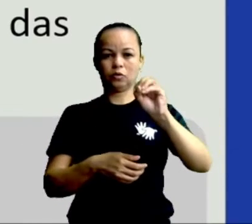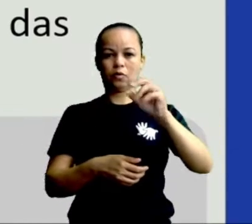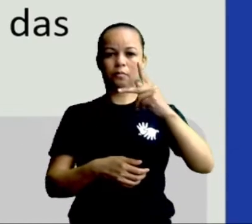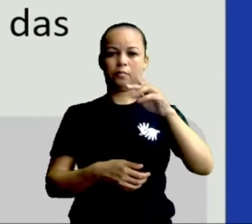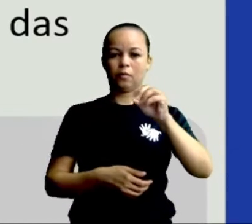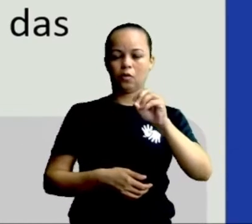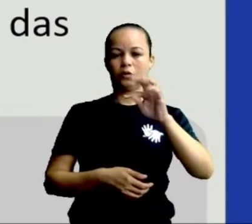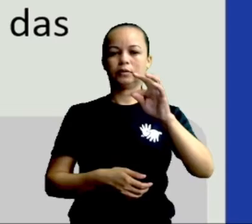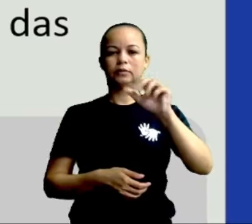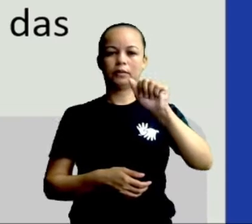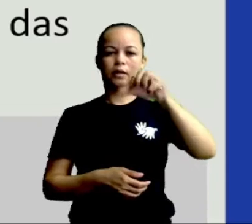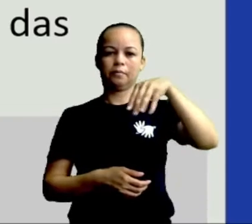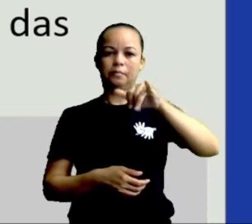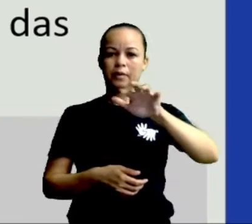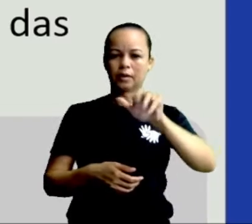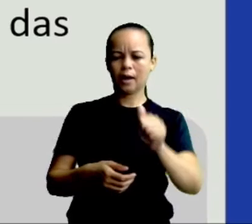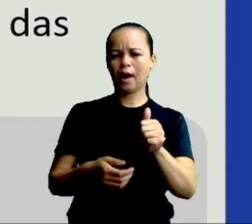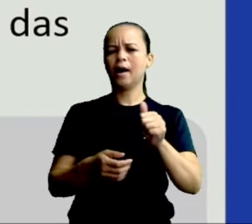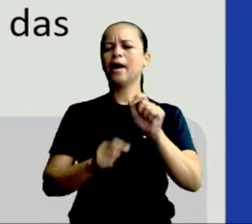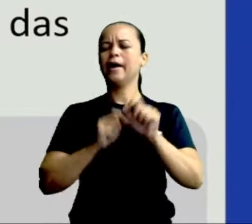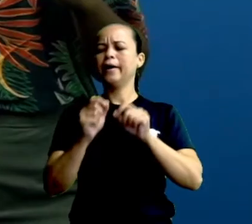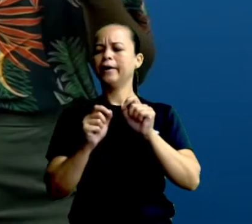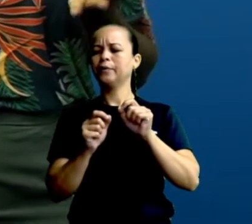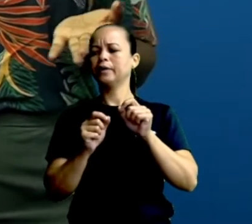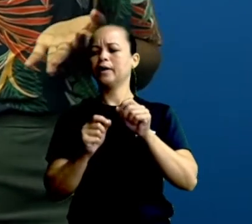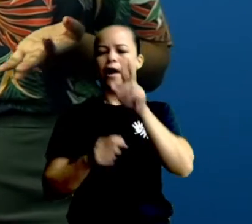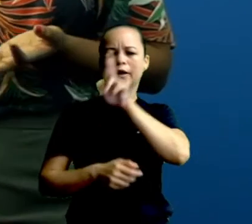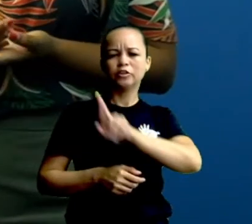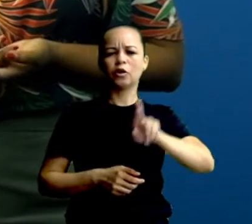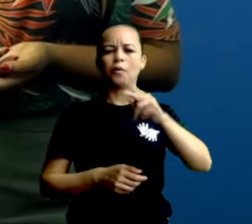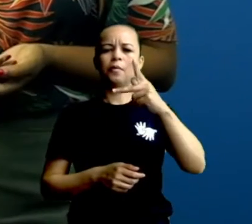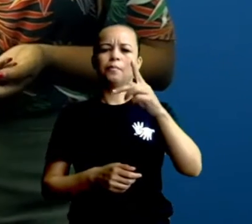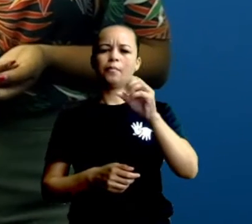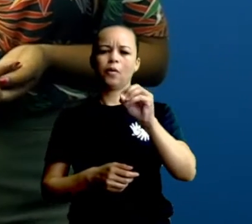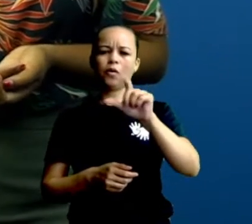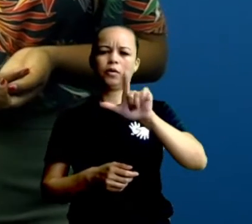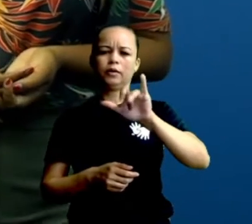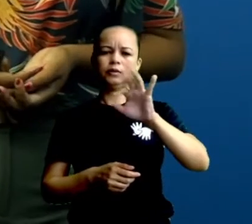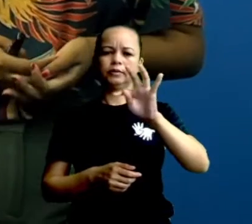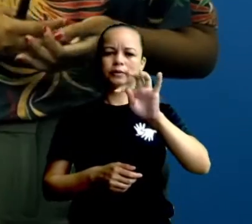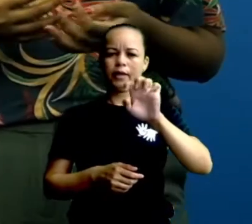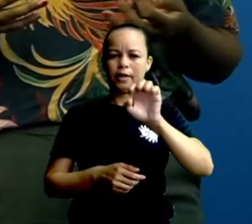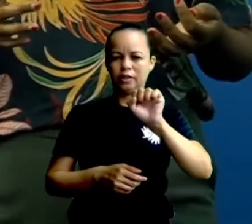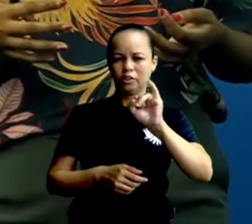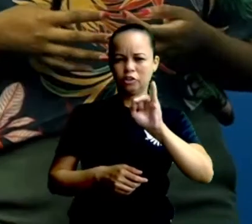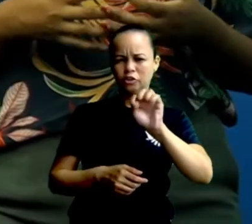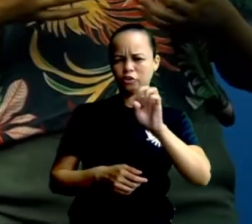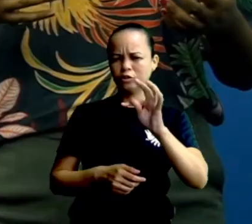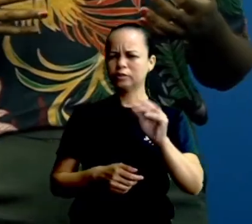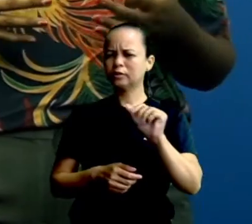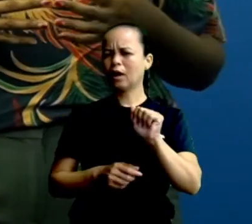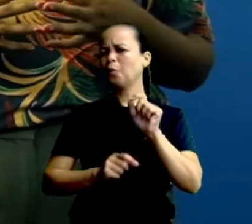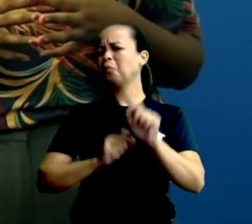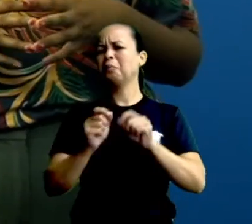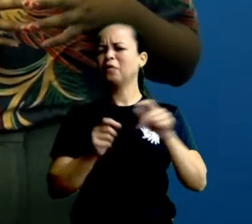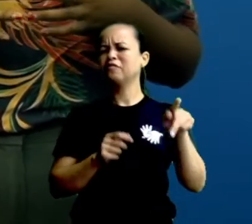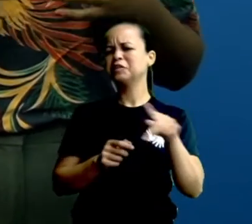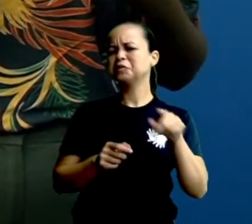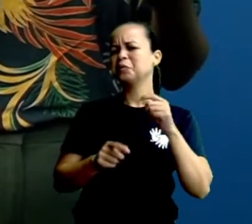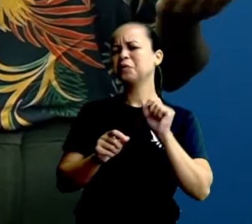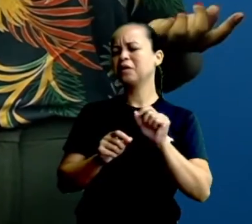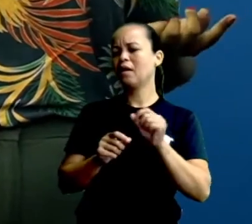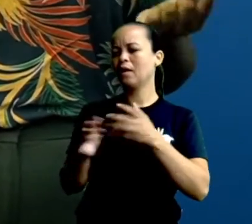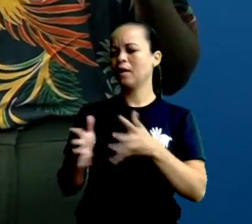eram politeístas. Ou seja, o que quer dizer uma religião politeísta, professora? Quer dizer que as pessoas